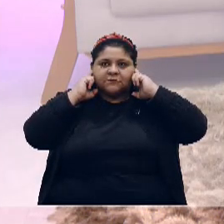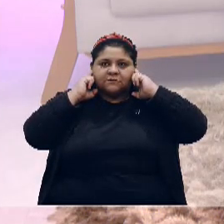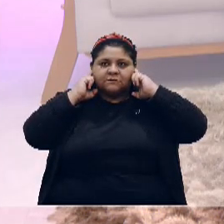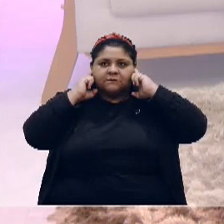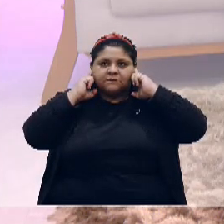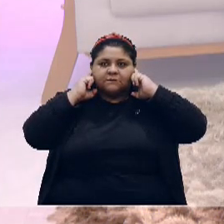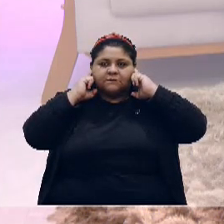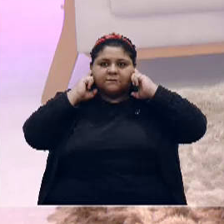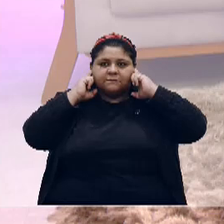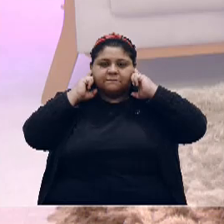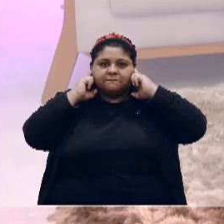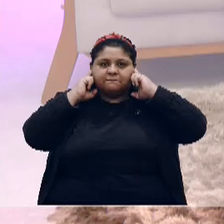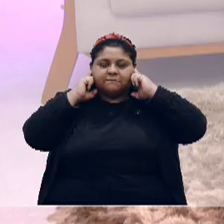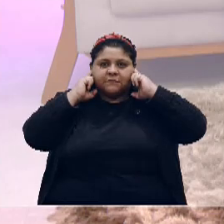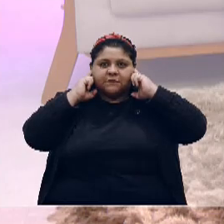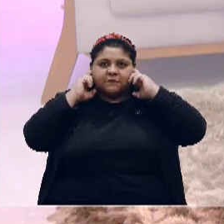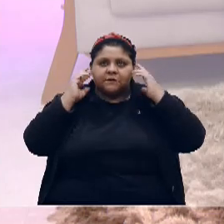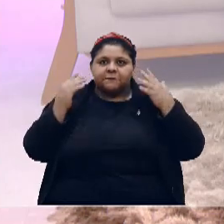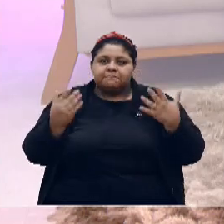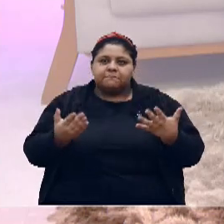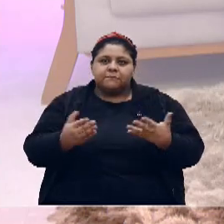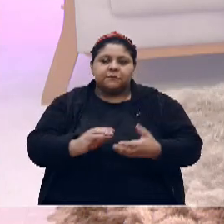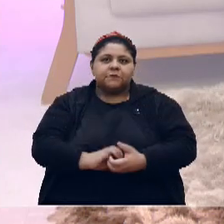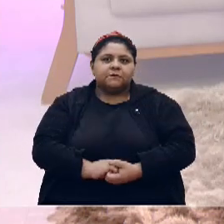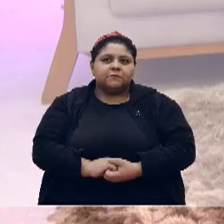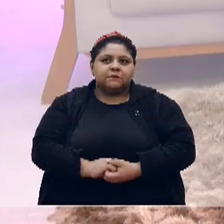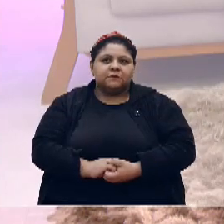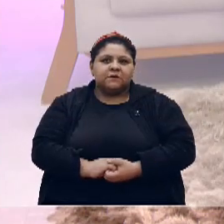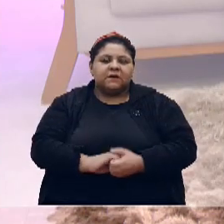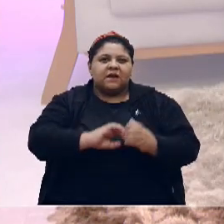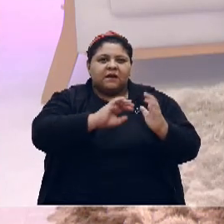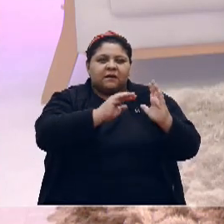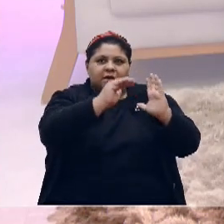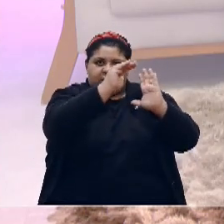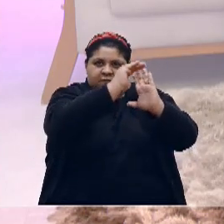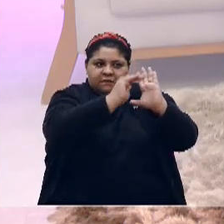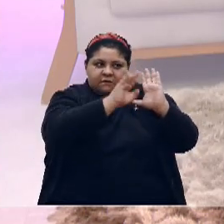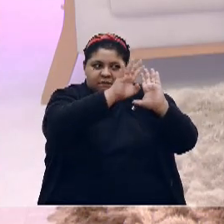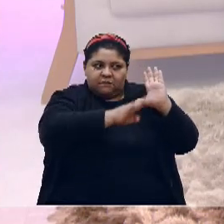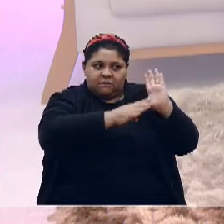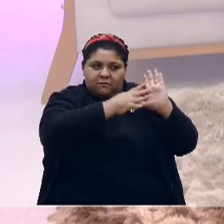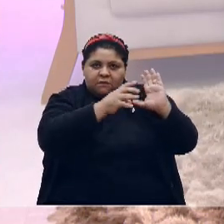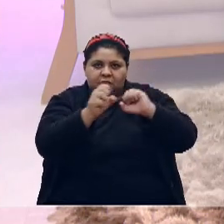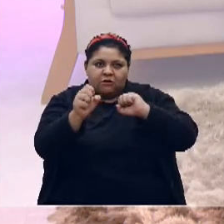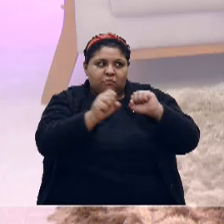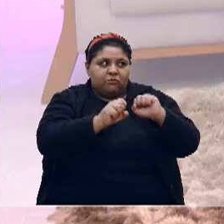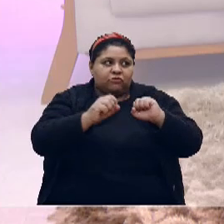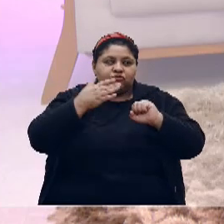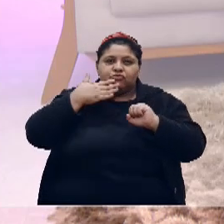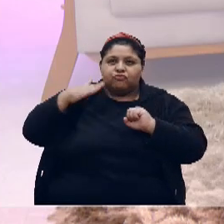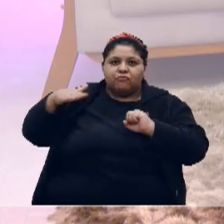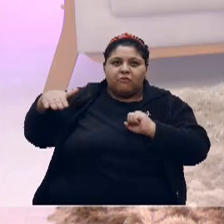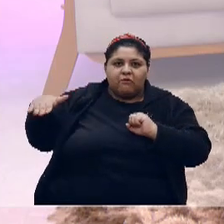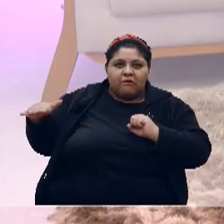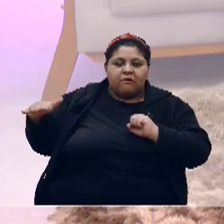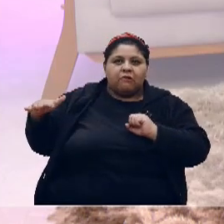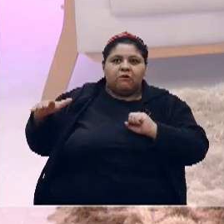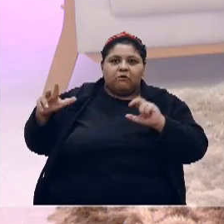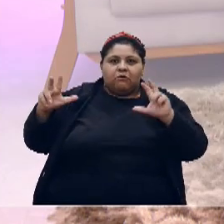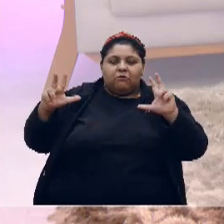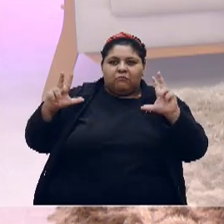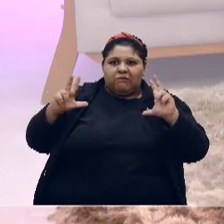é conforme, eu não sei, conforme a escala. É por escala, isso. Aí pode ser que eu esteja nos menores, pode ser que eu esteja nos